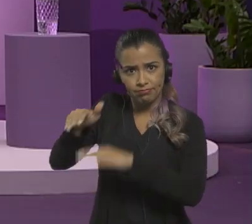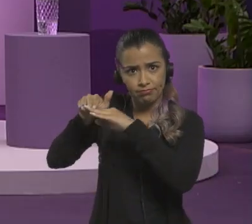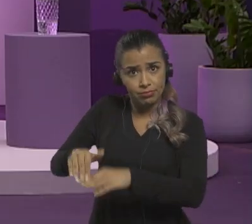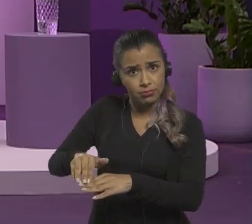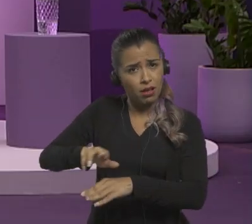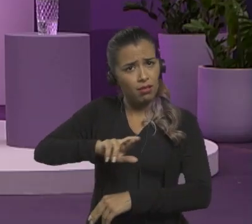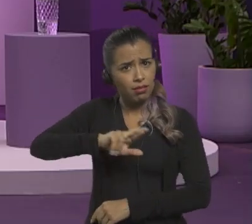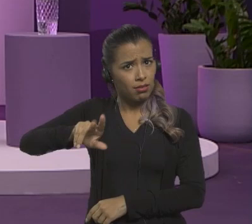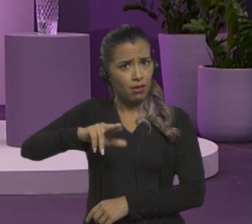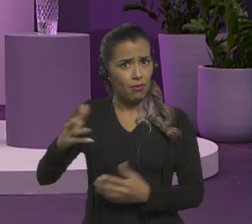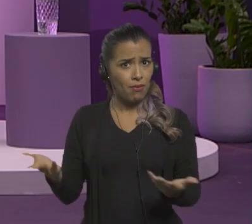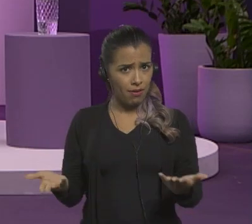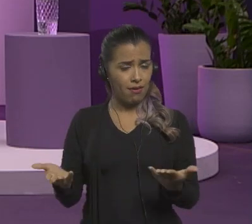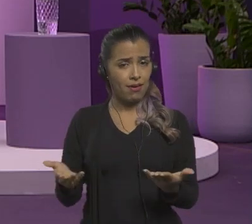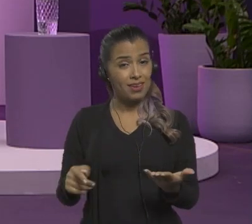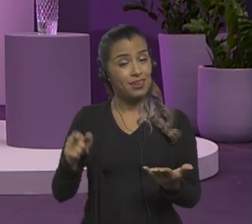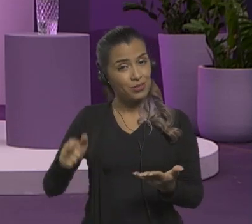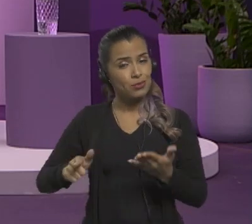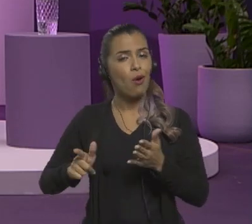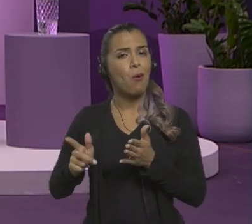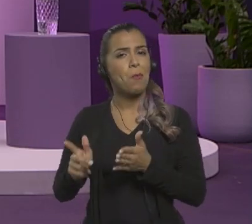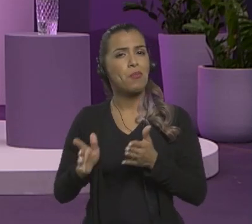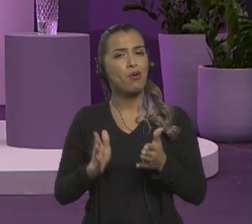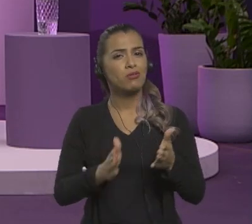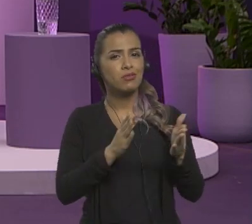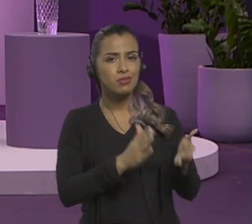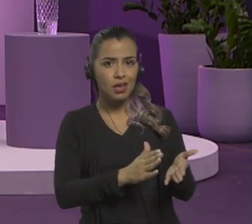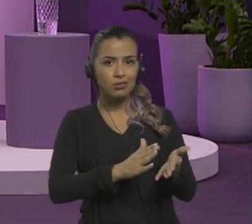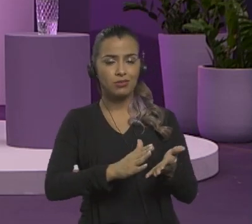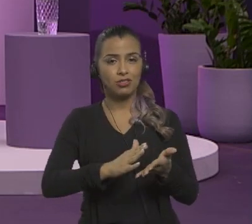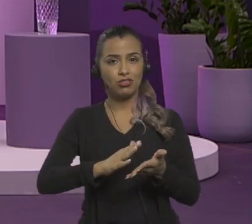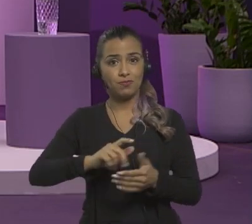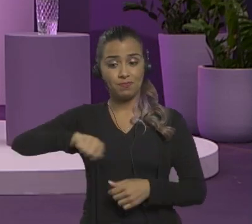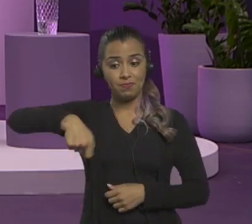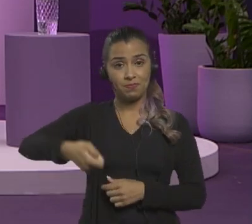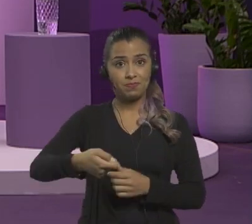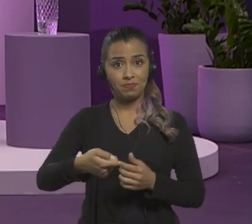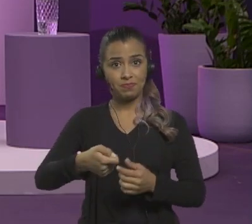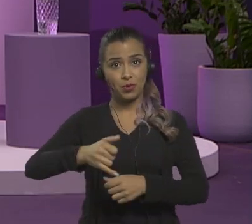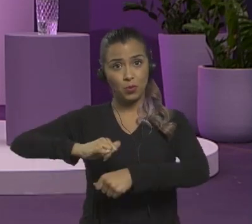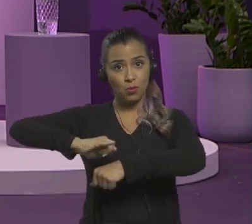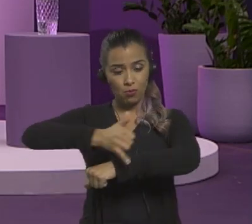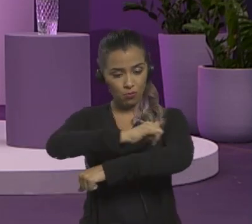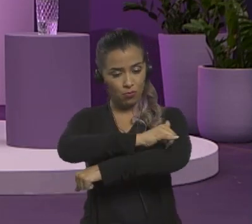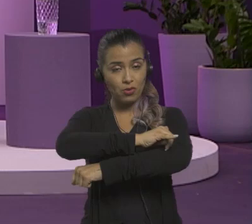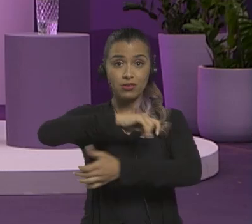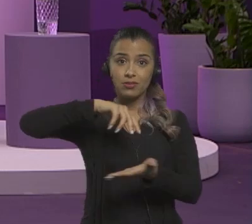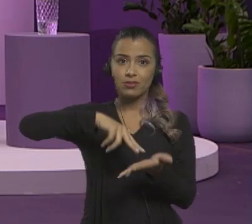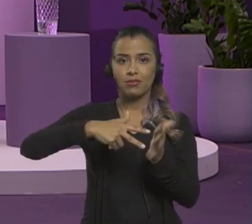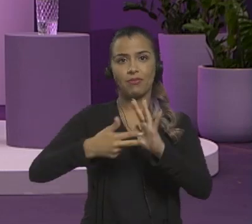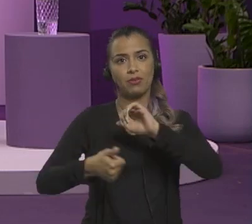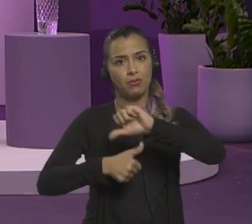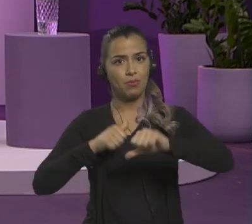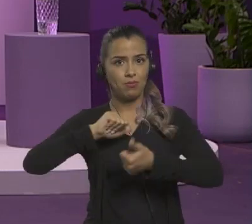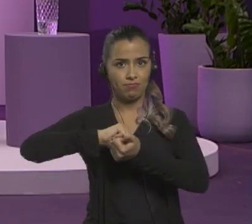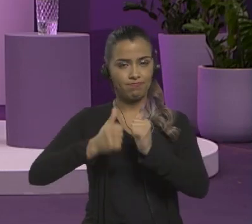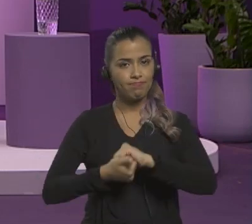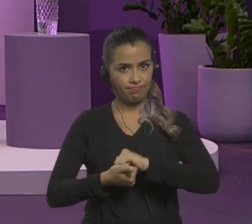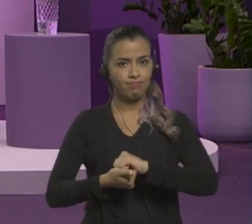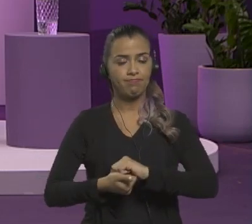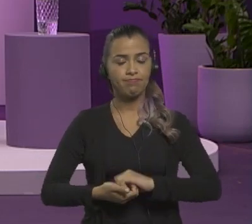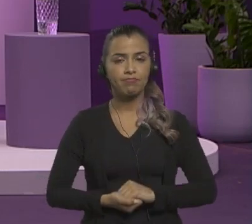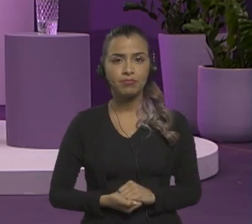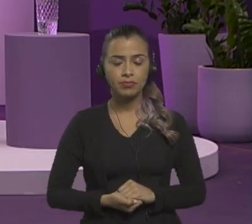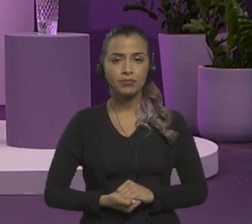parte desse processo aí de ressignificar é justamente aceitar a palavra gorda também, né? Uhum. A Xanda falou